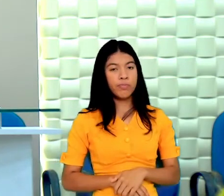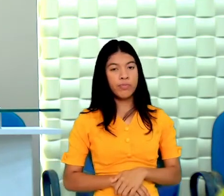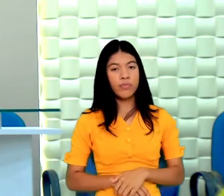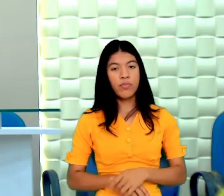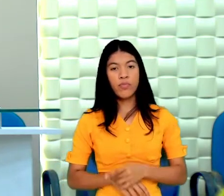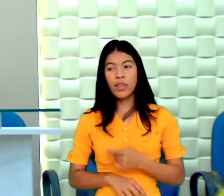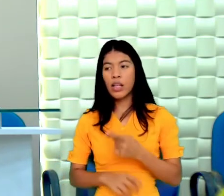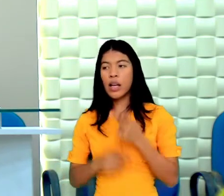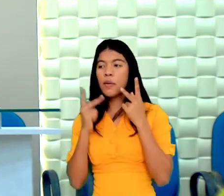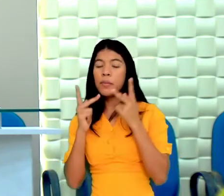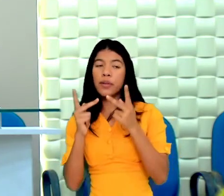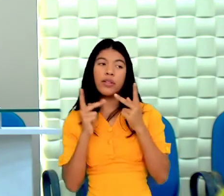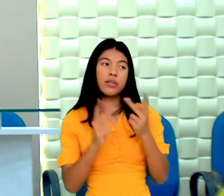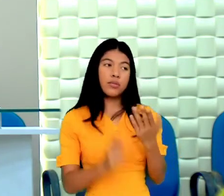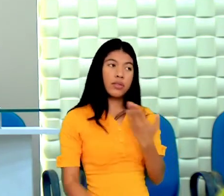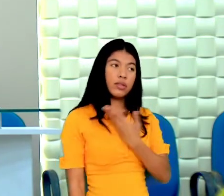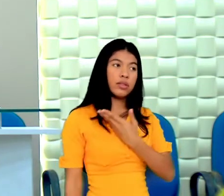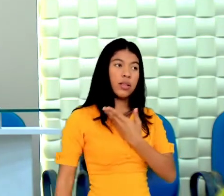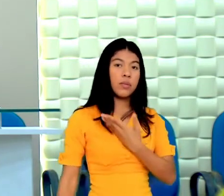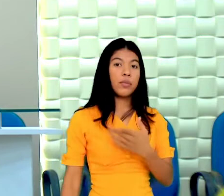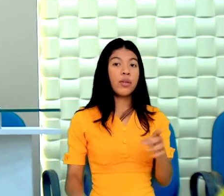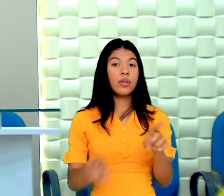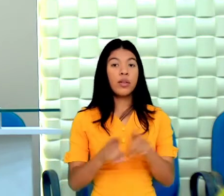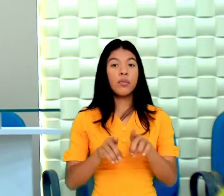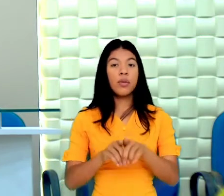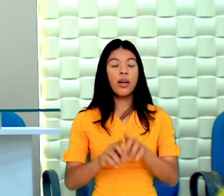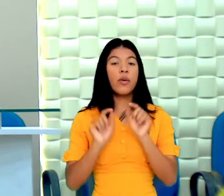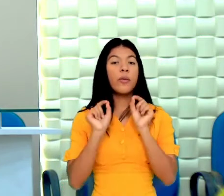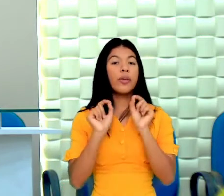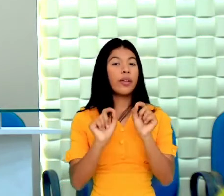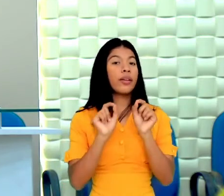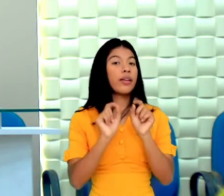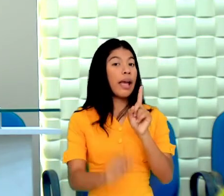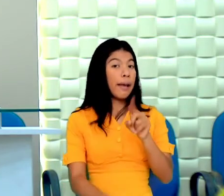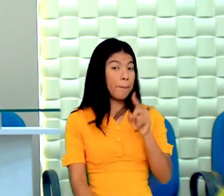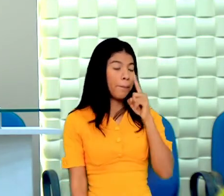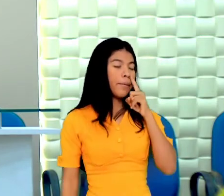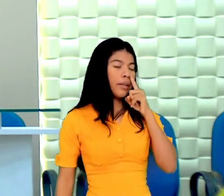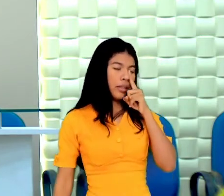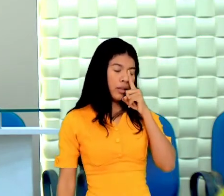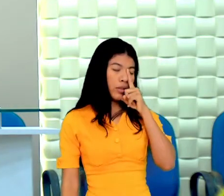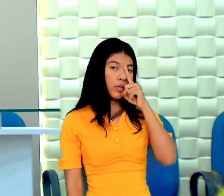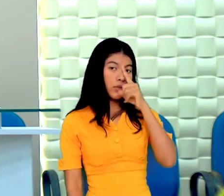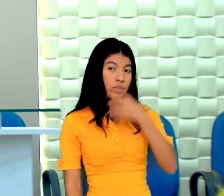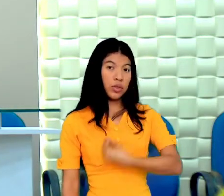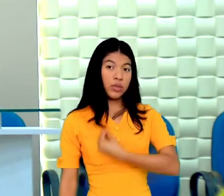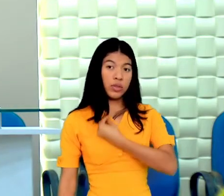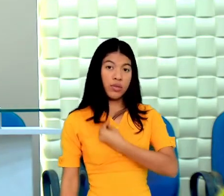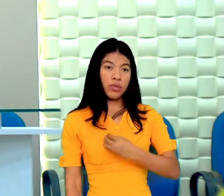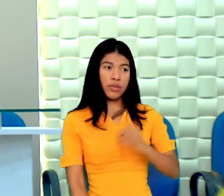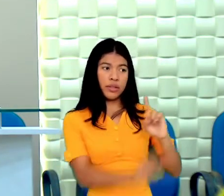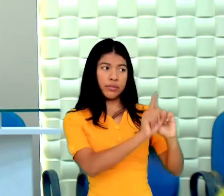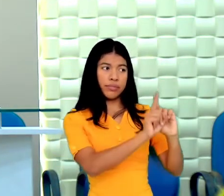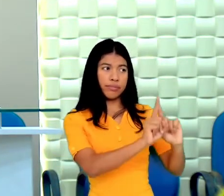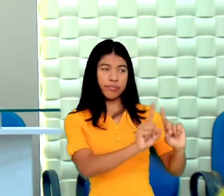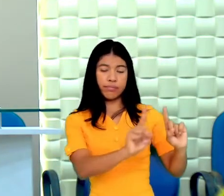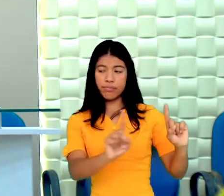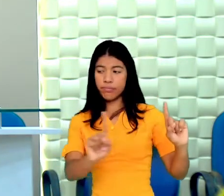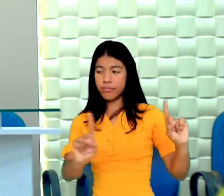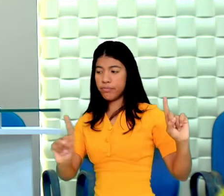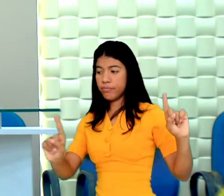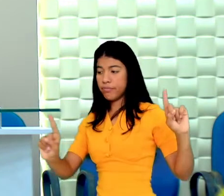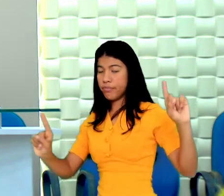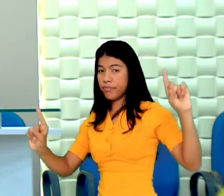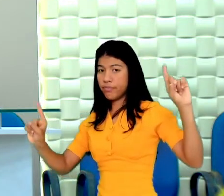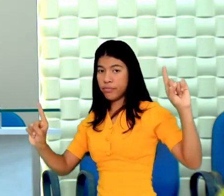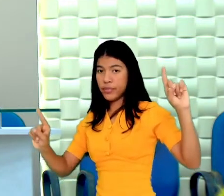aos nossos amigos que é perigoso viver aqui sem Jesus, que é perigoso viver aqui sem